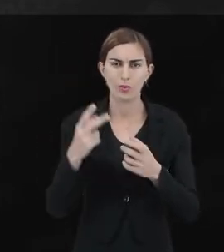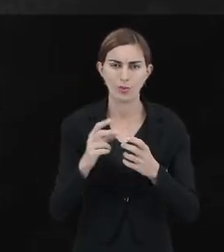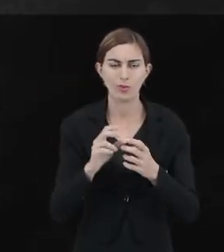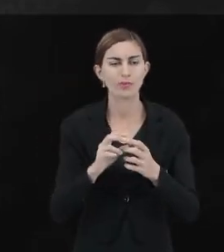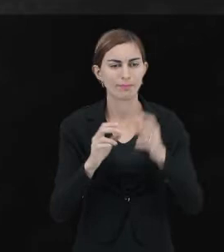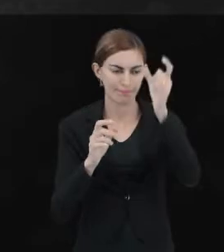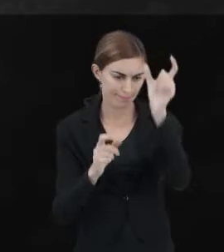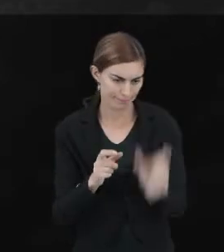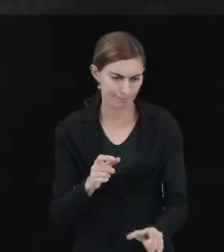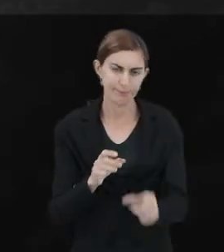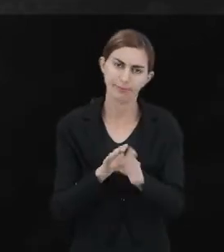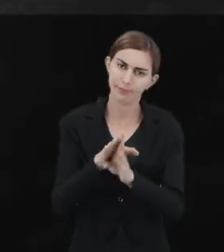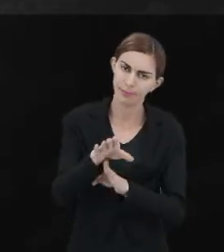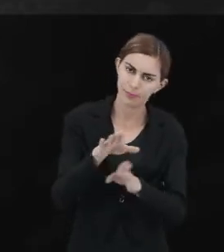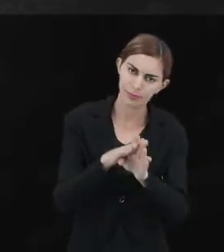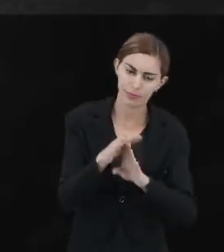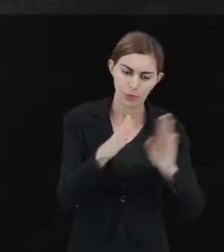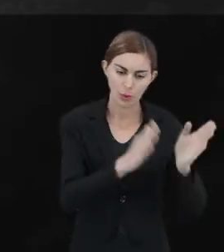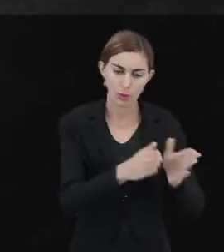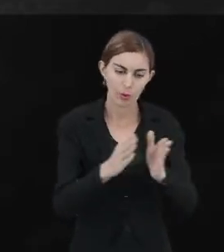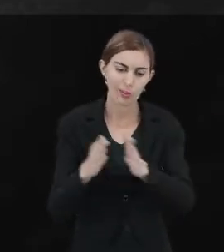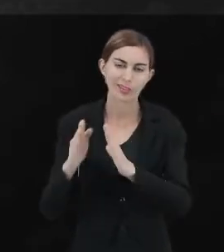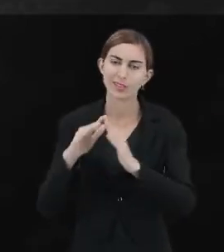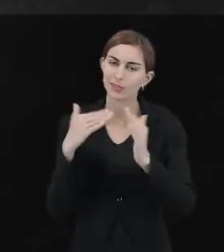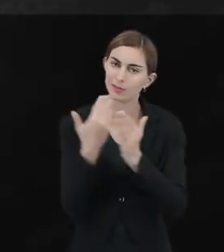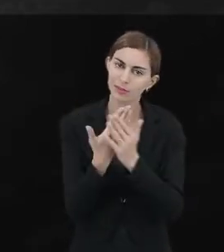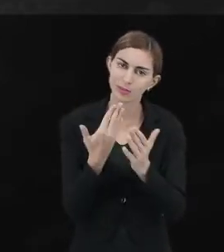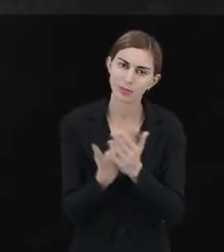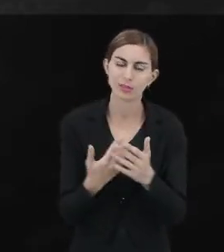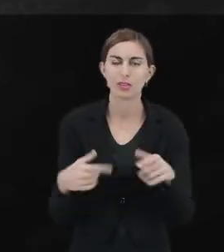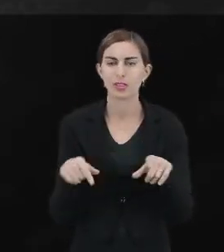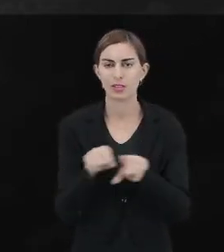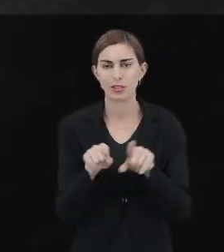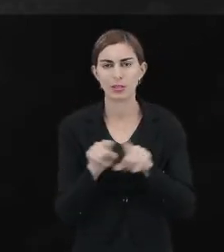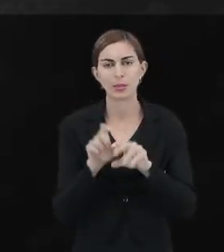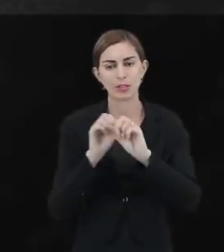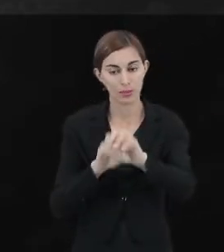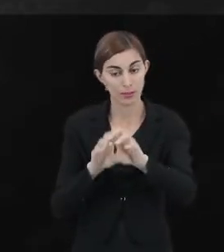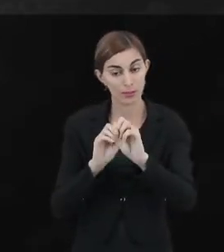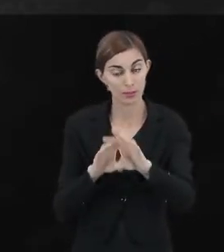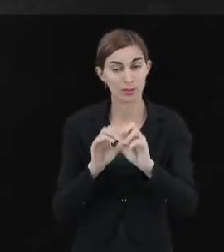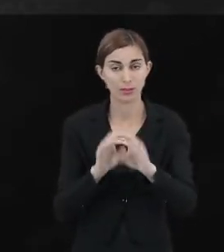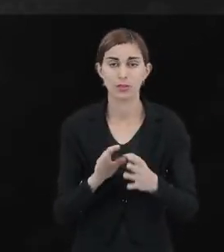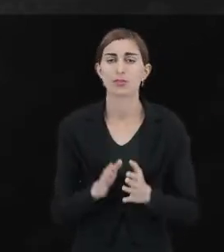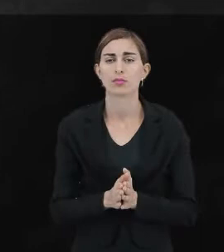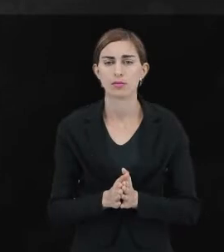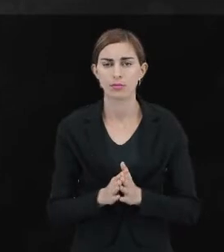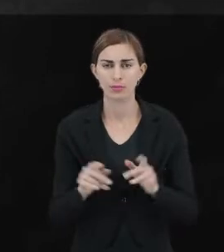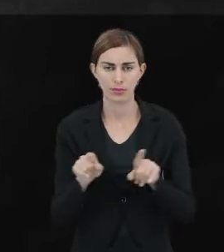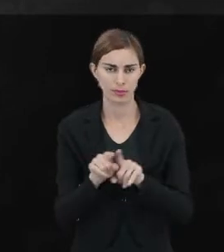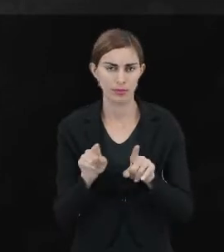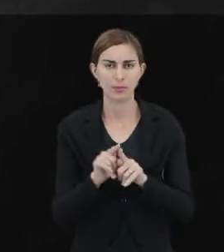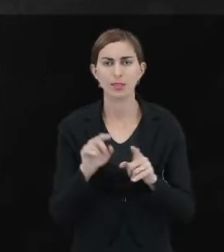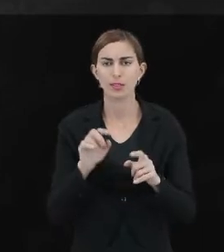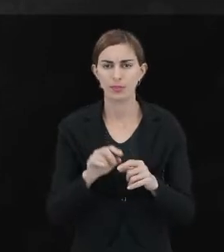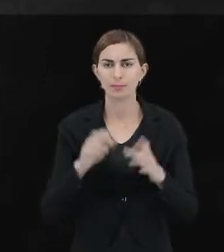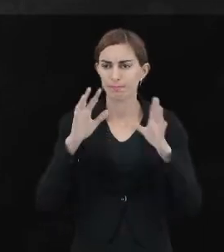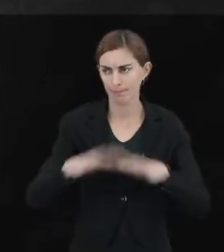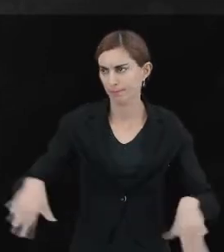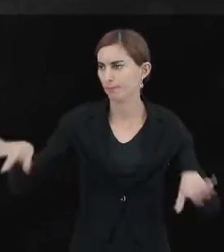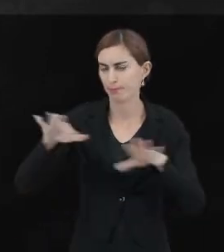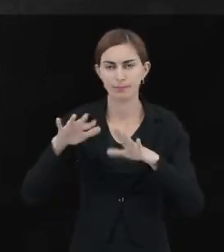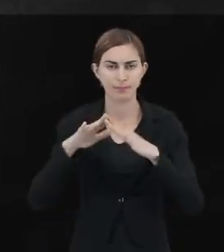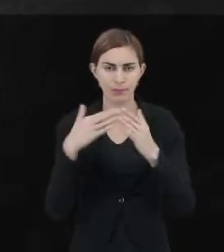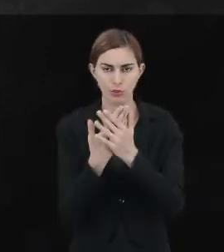confere identidade, orienta a organização da escola e as ações educativas, tanto no âmbito da rede